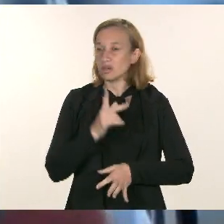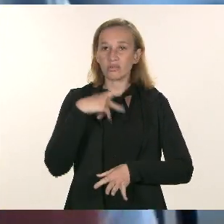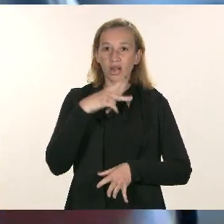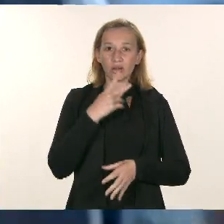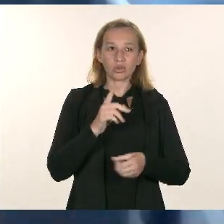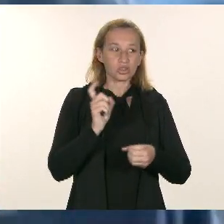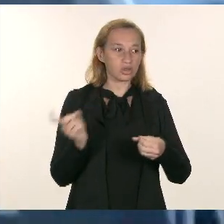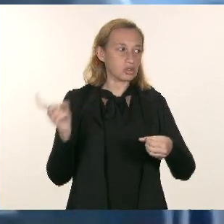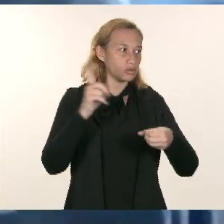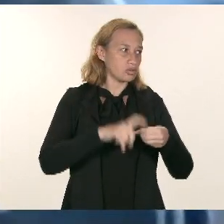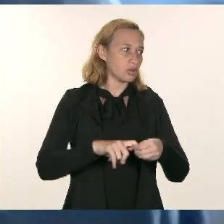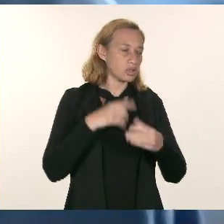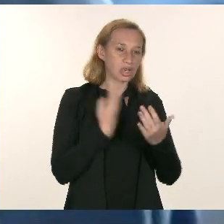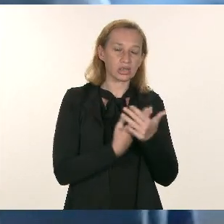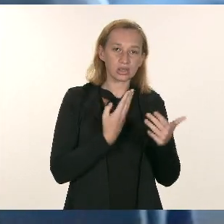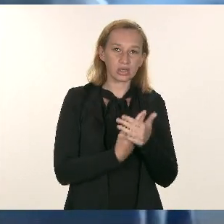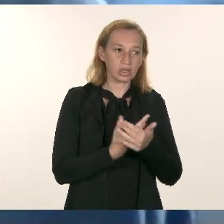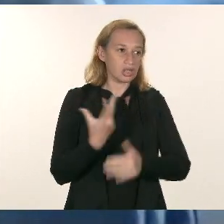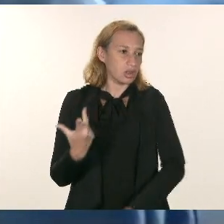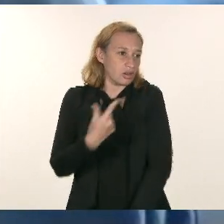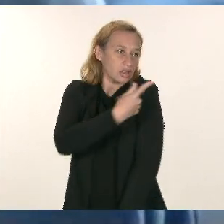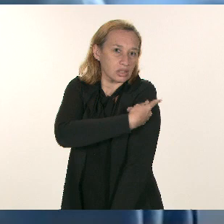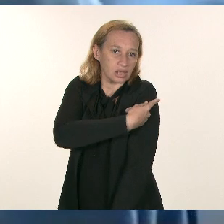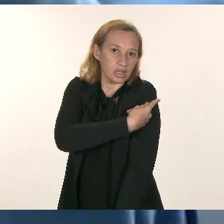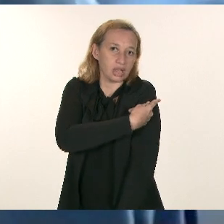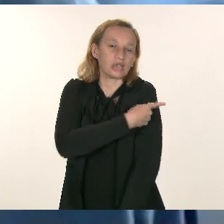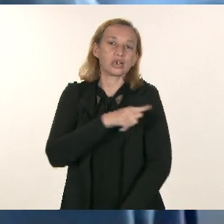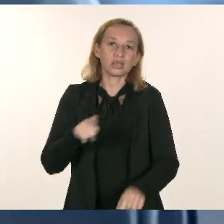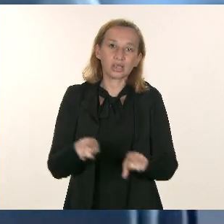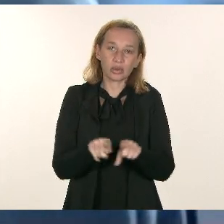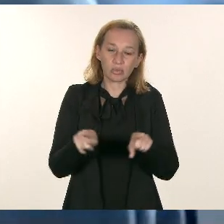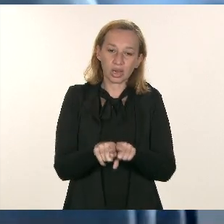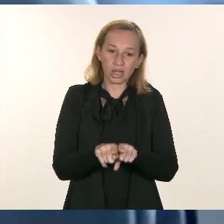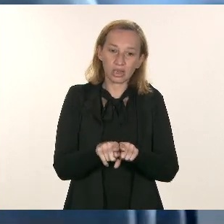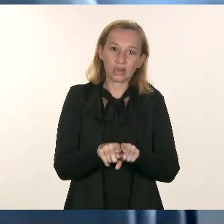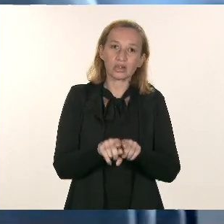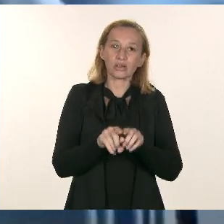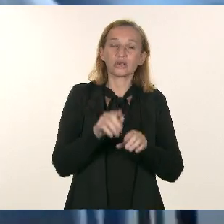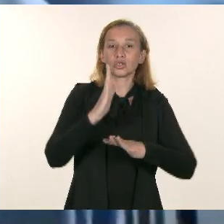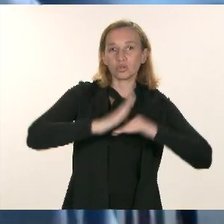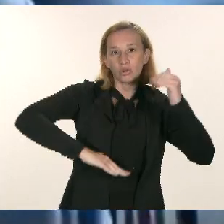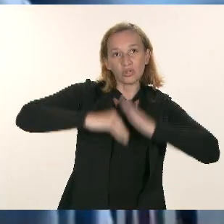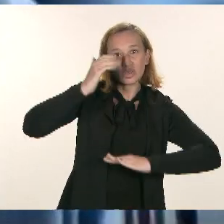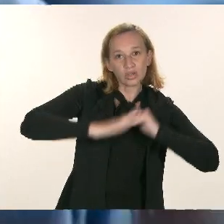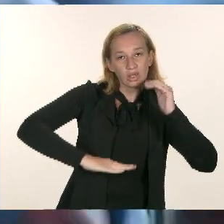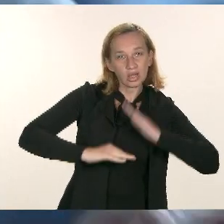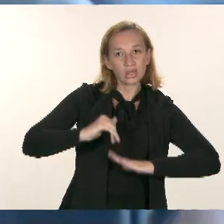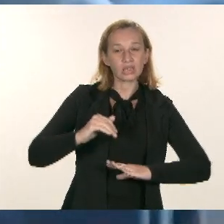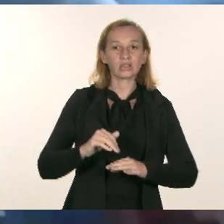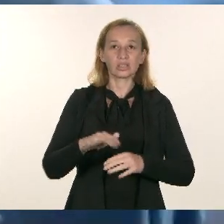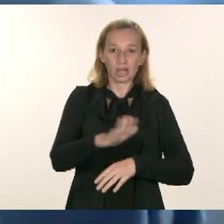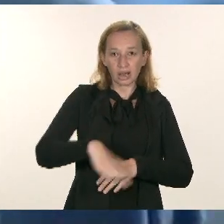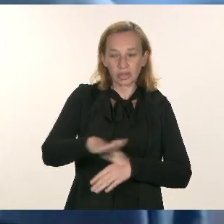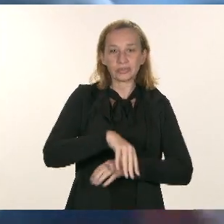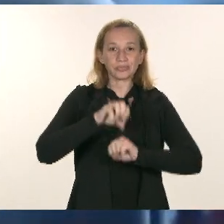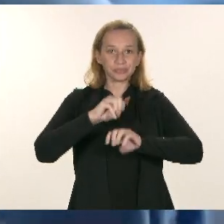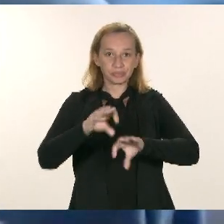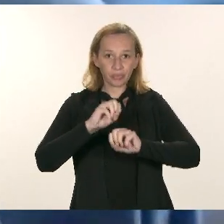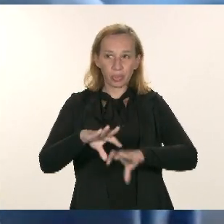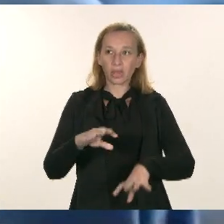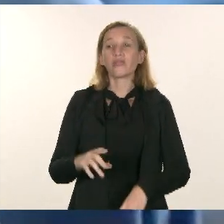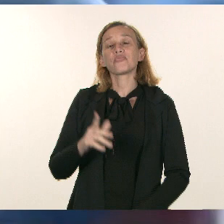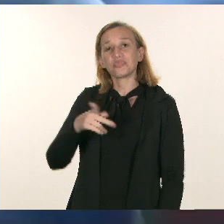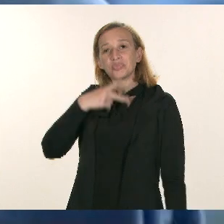aulas, tem que vacinar os profissionais de educação. Essencial, sou completamente favorável. E digo